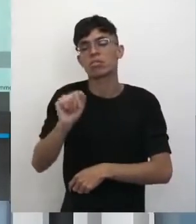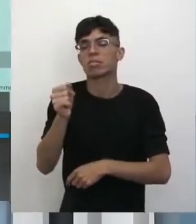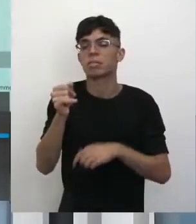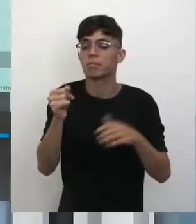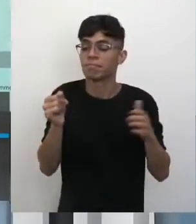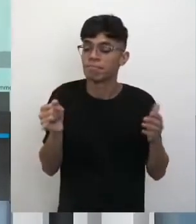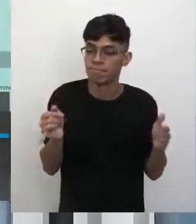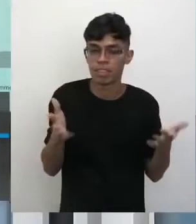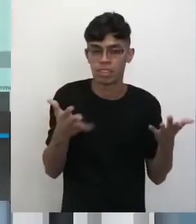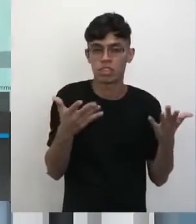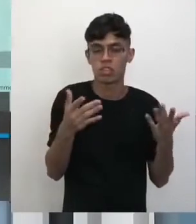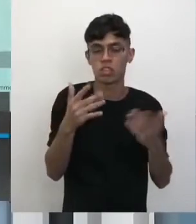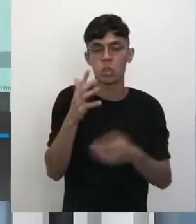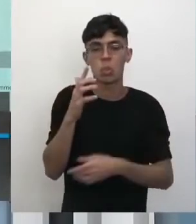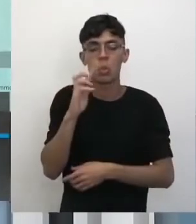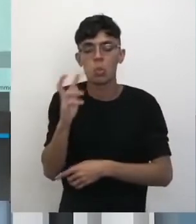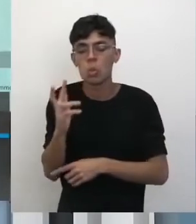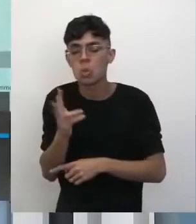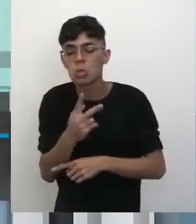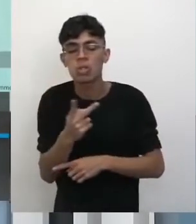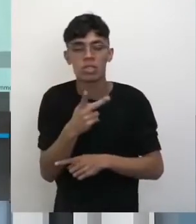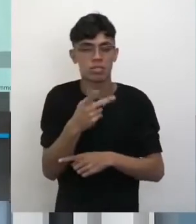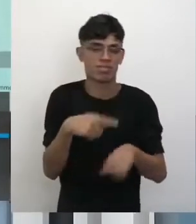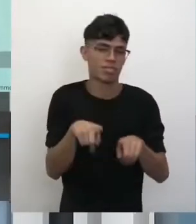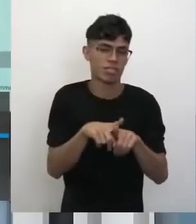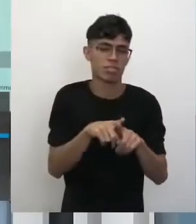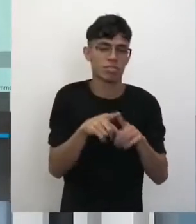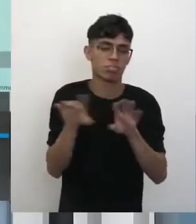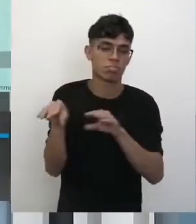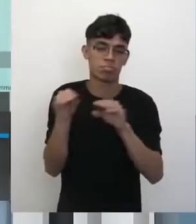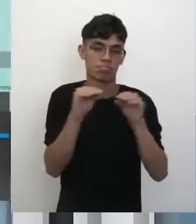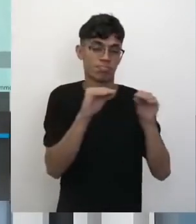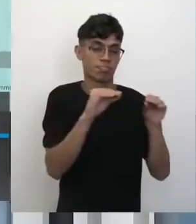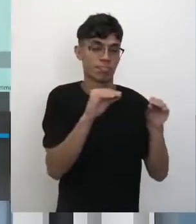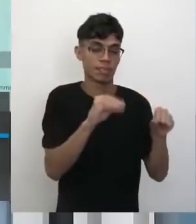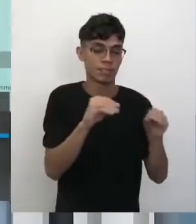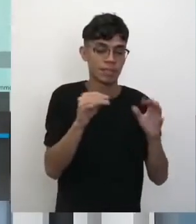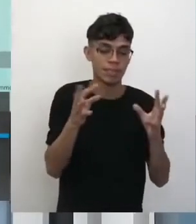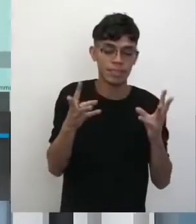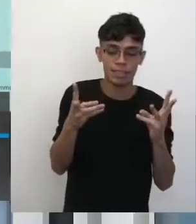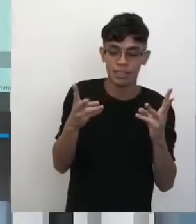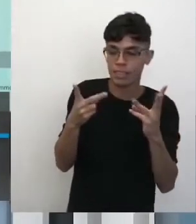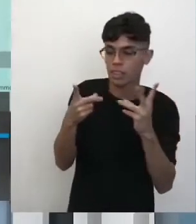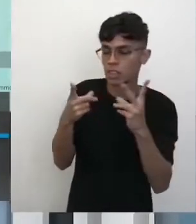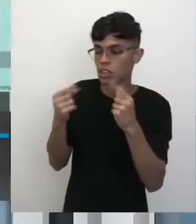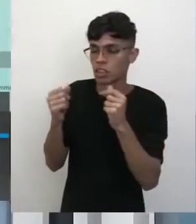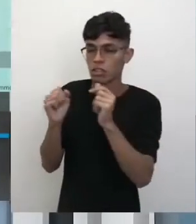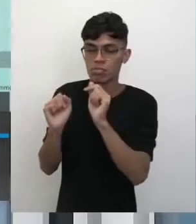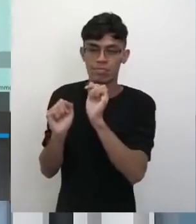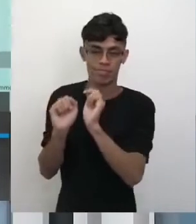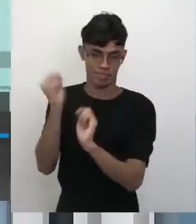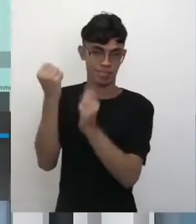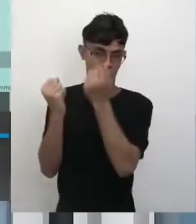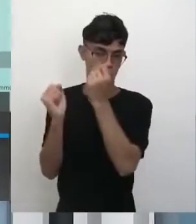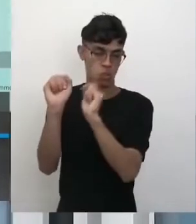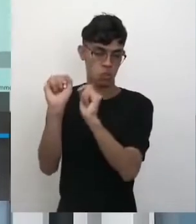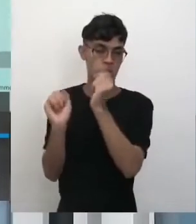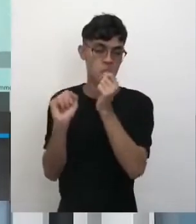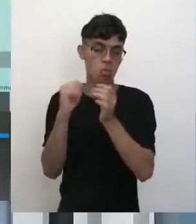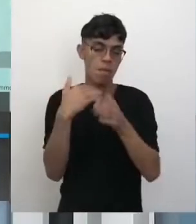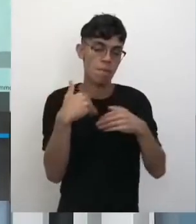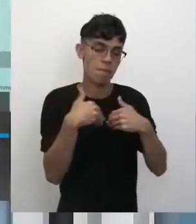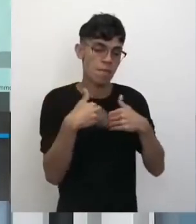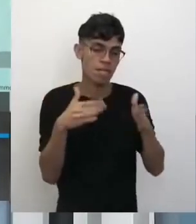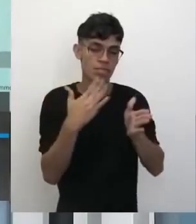incentivos fiscais, são todos aí denominados fatores locacionais para atrair esse tipo de indústria e, logicamente, tem